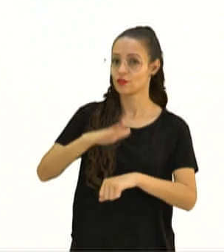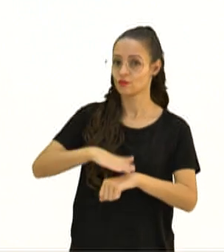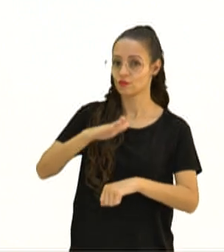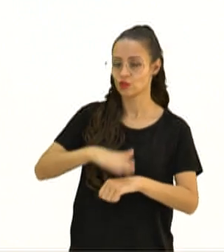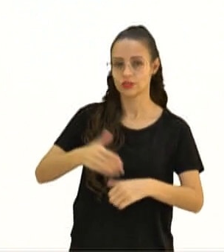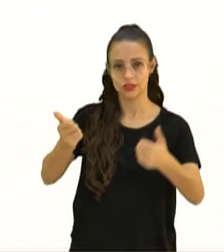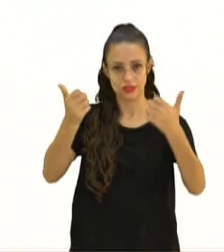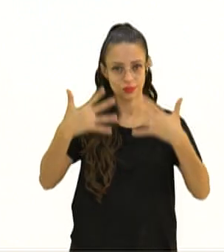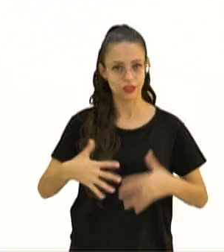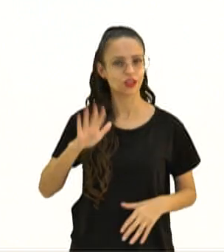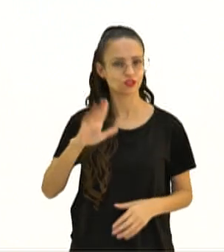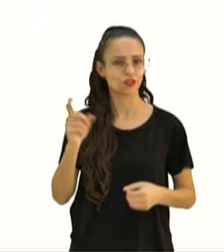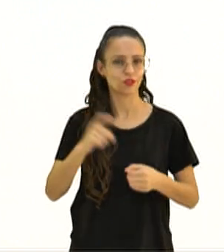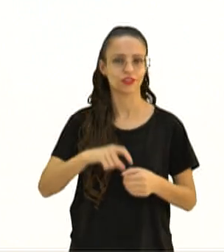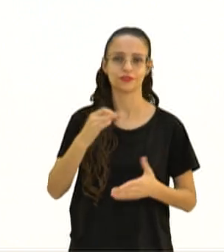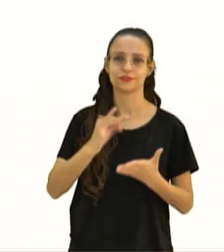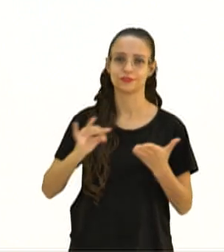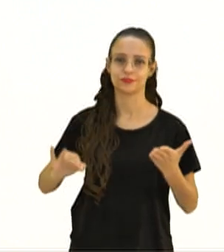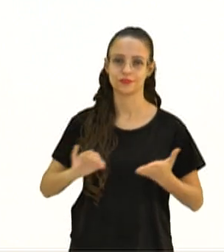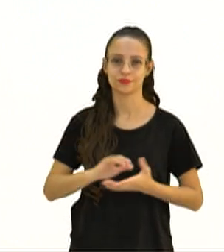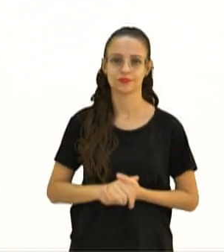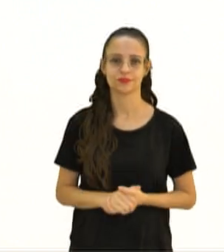definição aí que já voltamos para corrigi-lo.